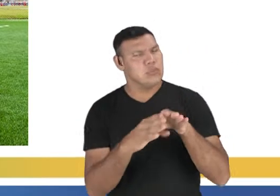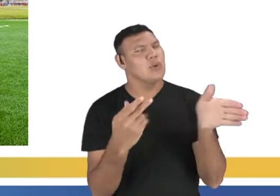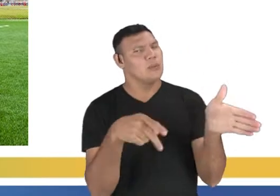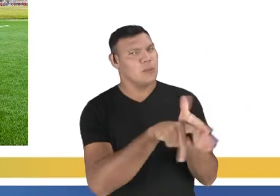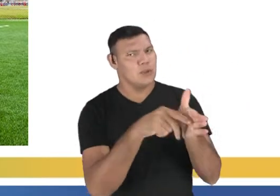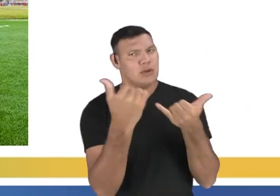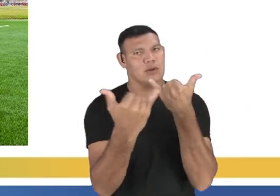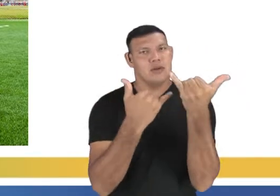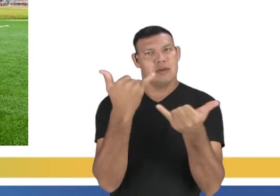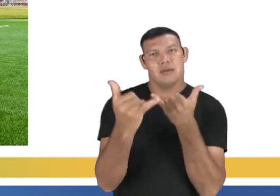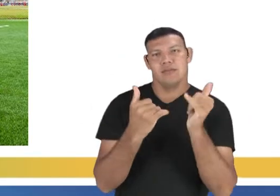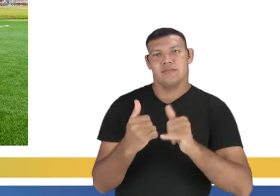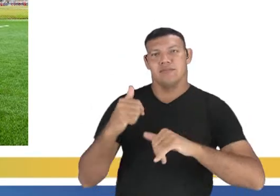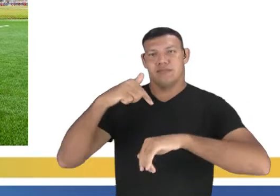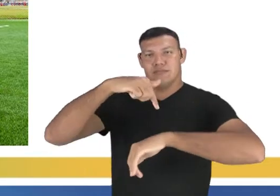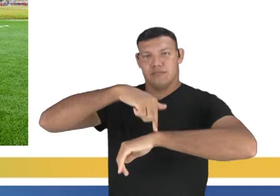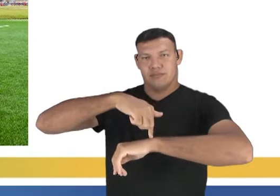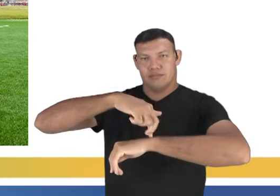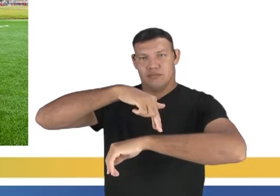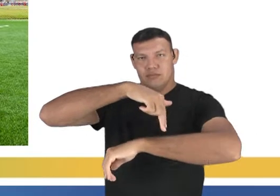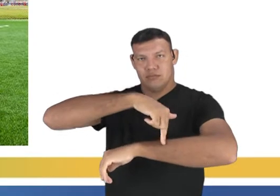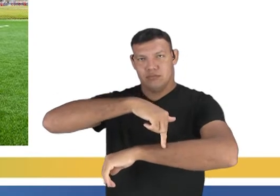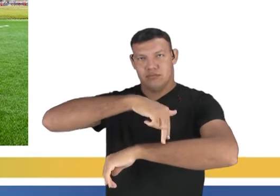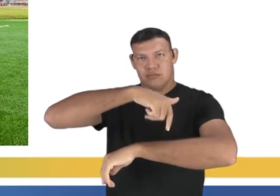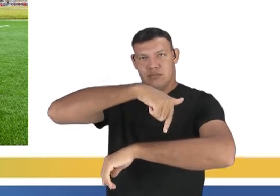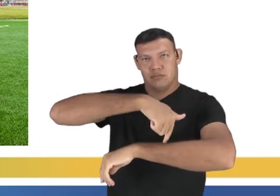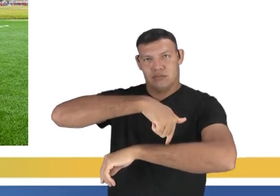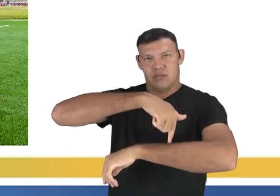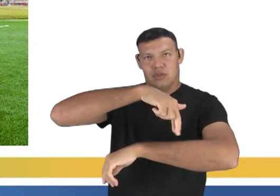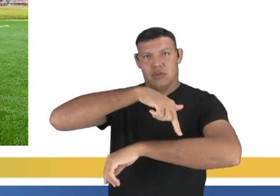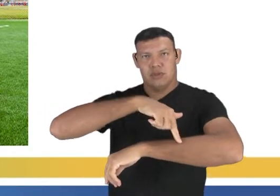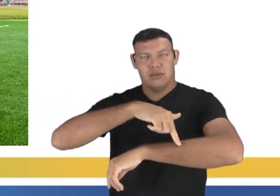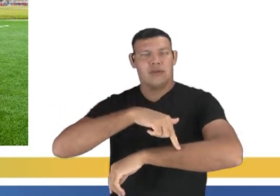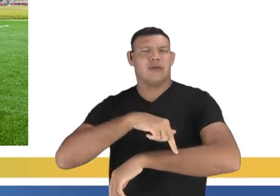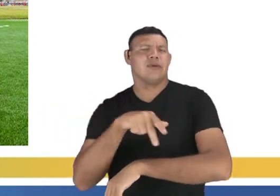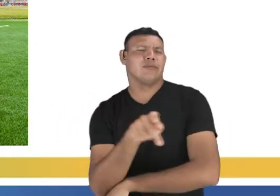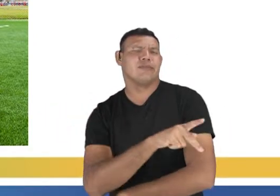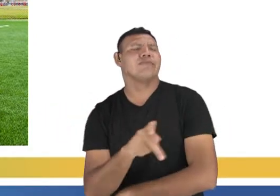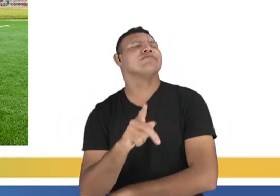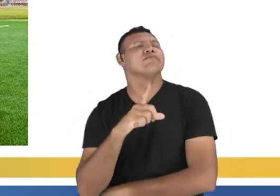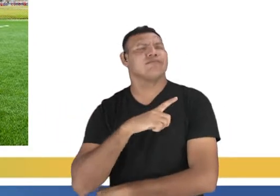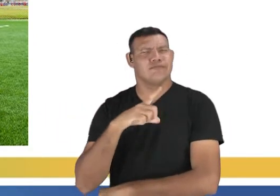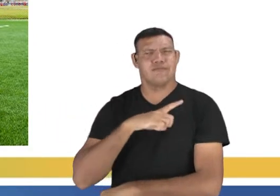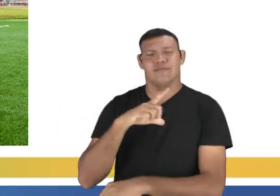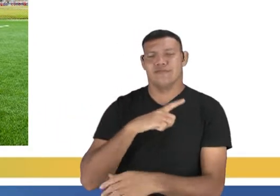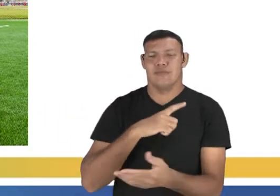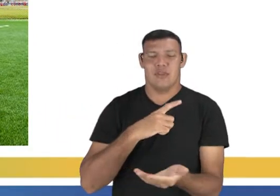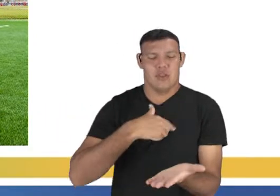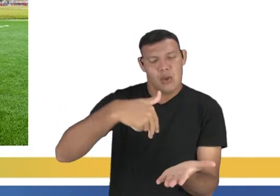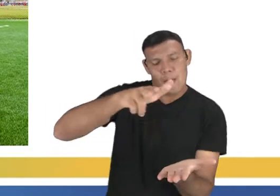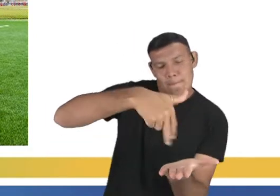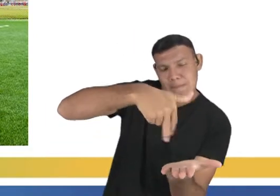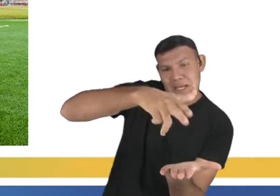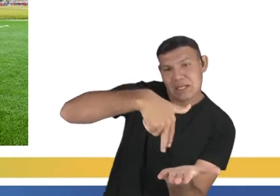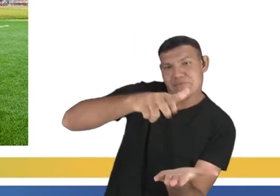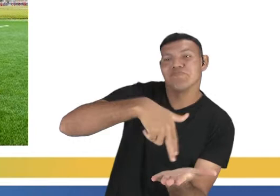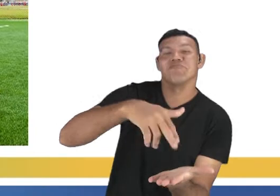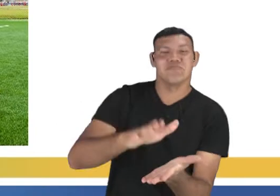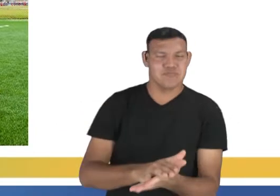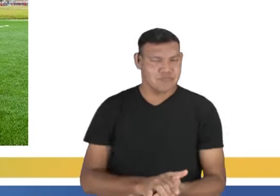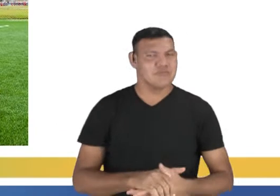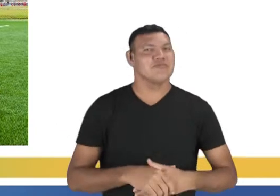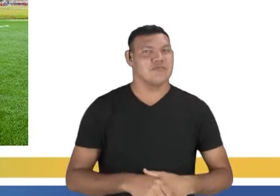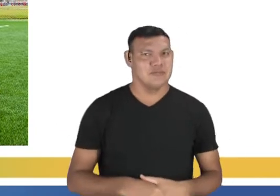brincadeiras. Amarelinha, professor, lá na escola que eu estudava, inclusive tinha uma amarelinha desenhada e pintada no chão, lá no